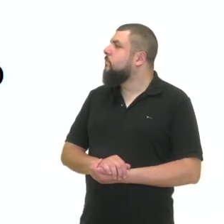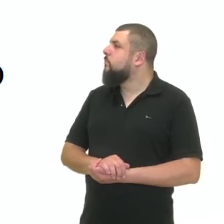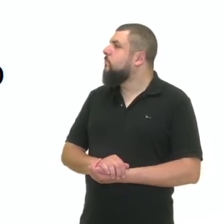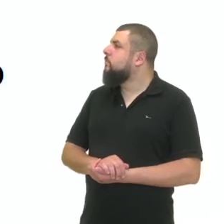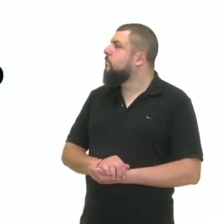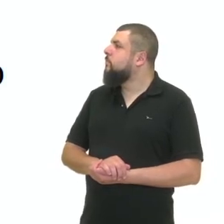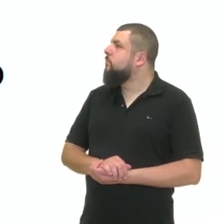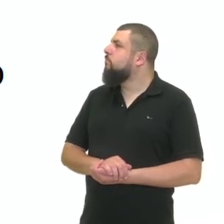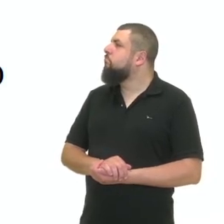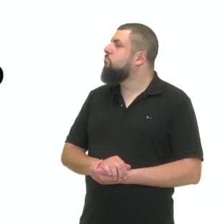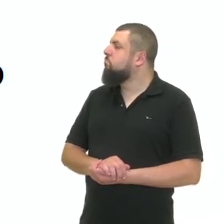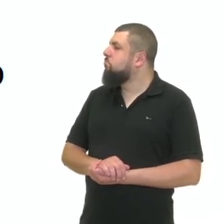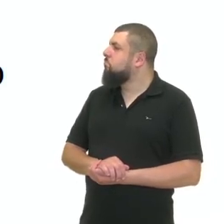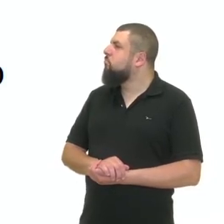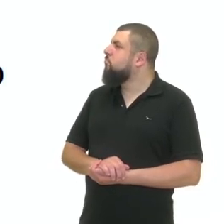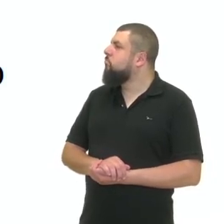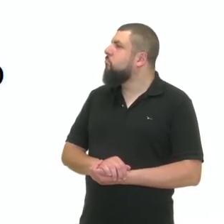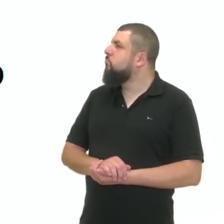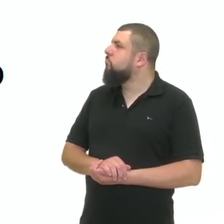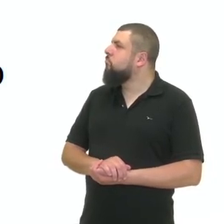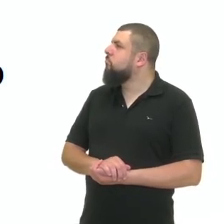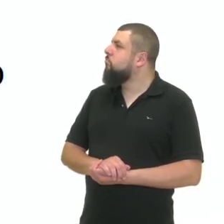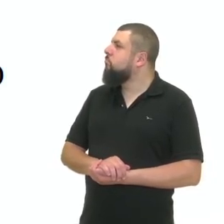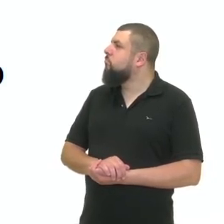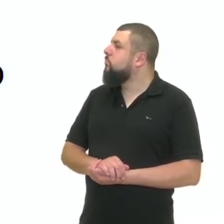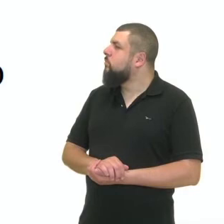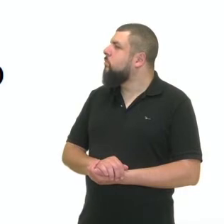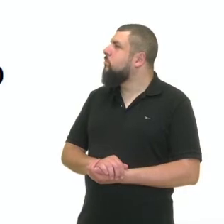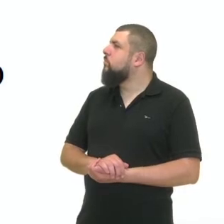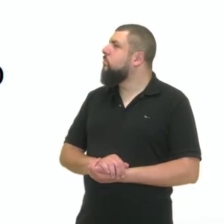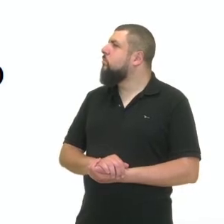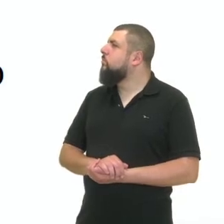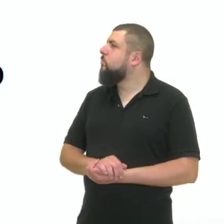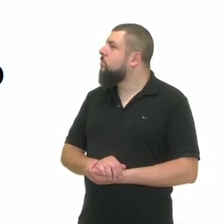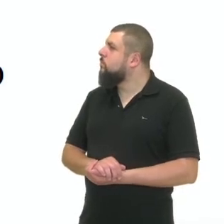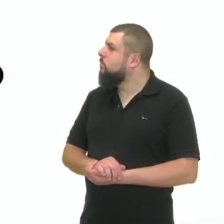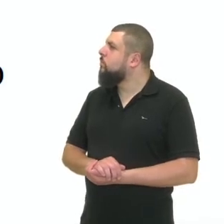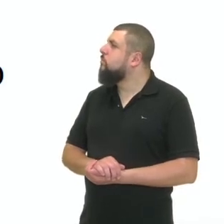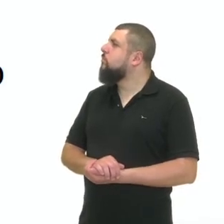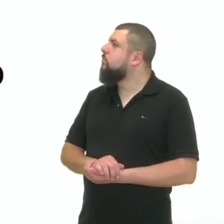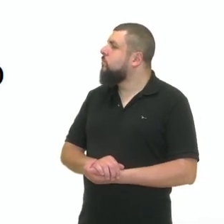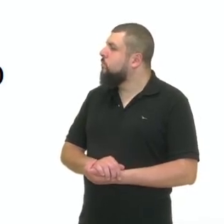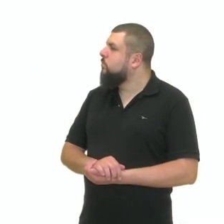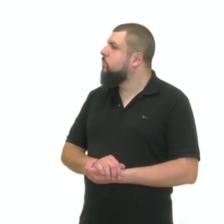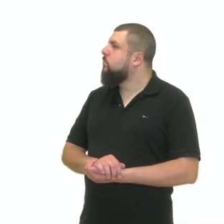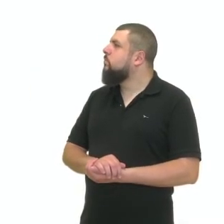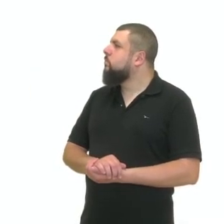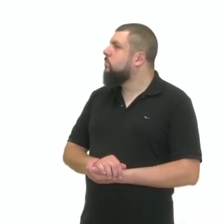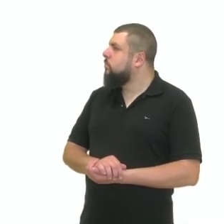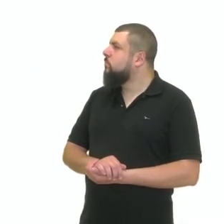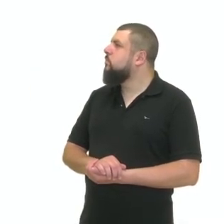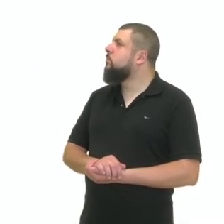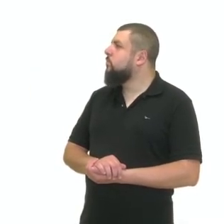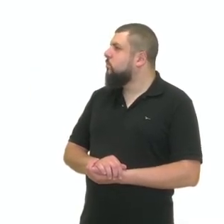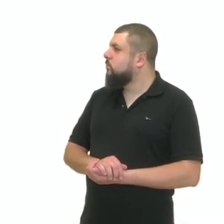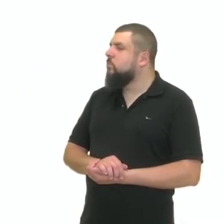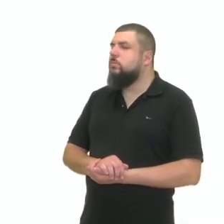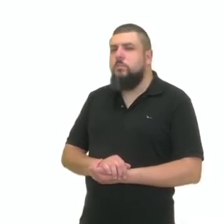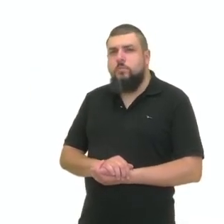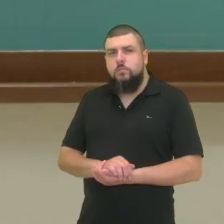que a soma de ações individuais também pode efetivamente ajudar a diminuir o impacto do aquecimento